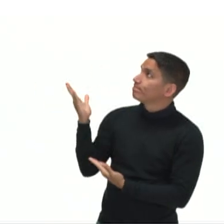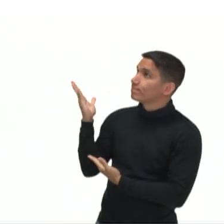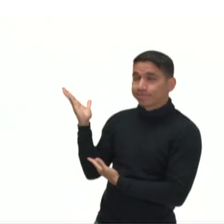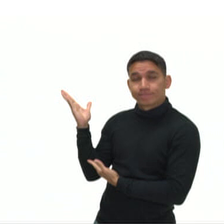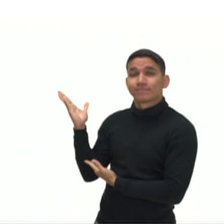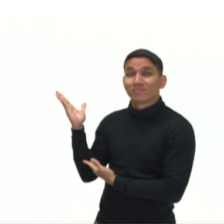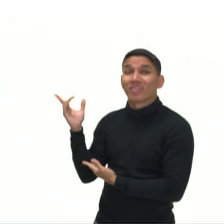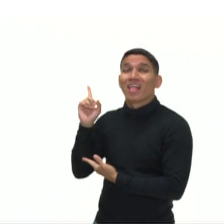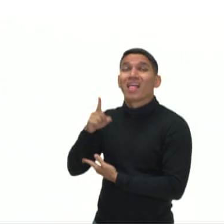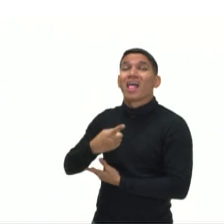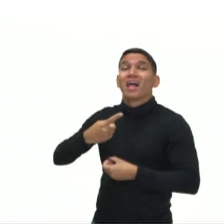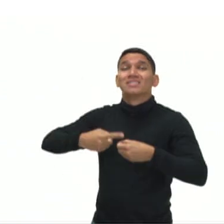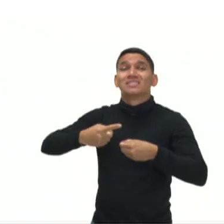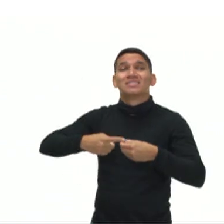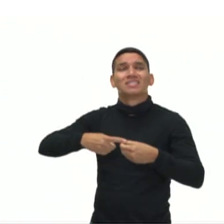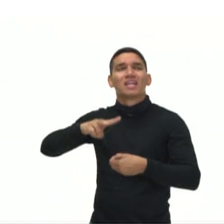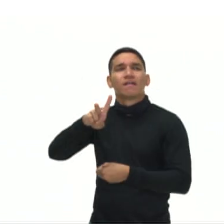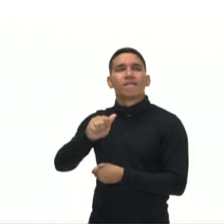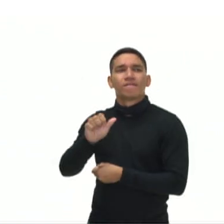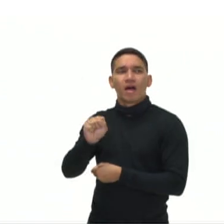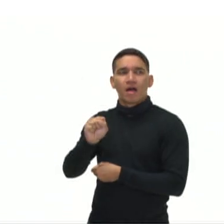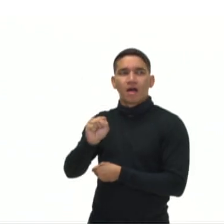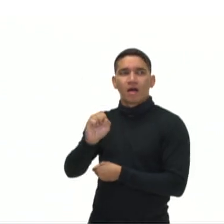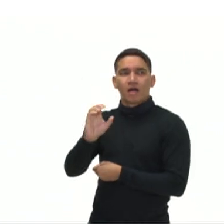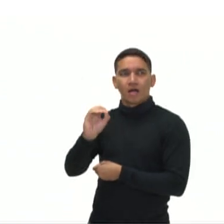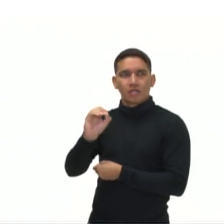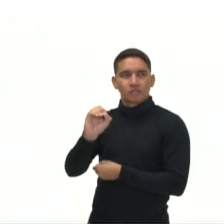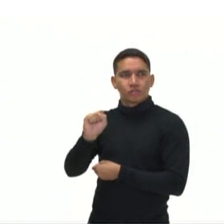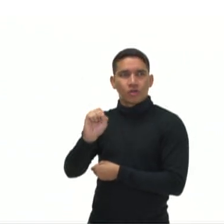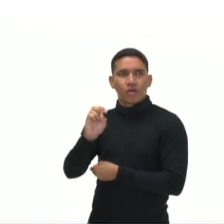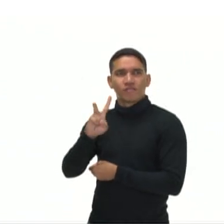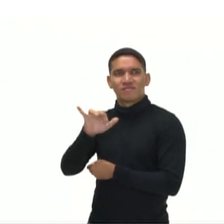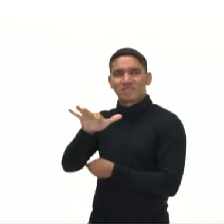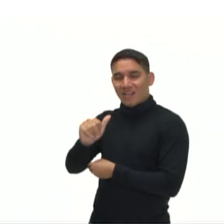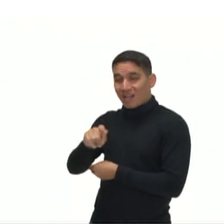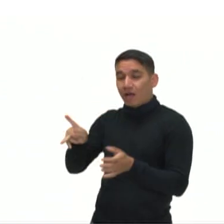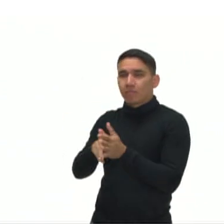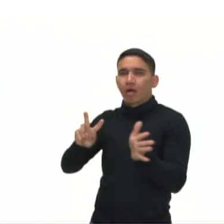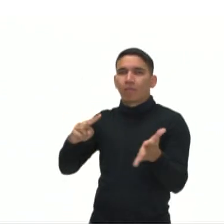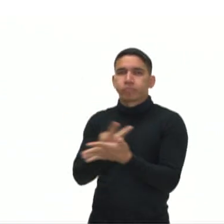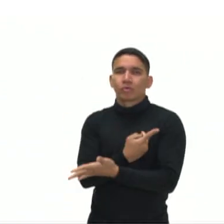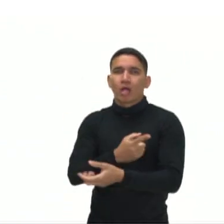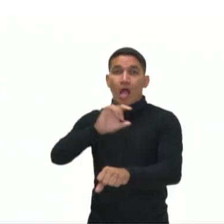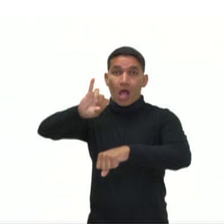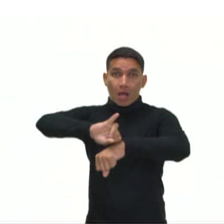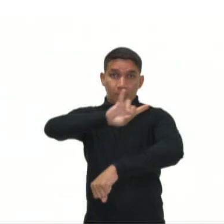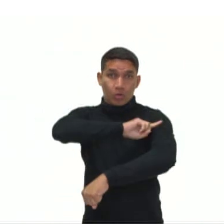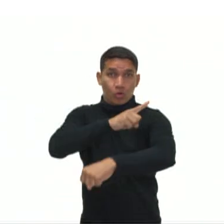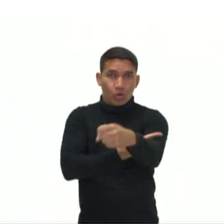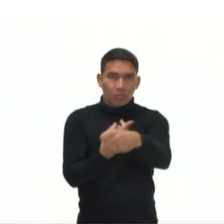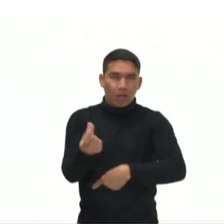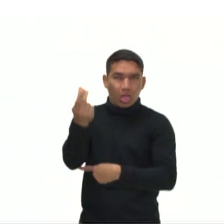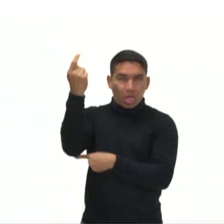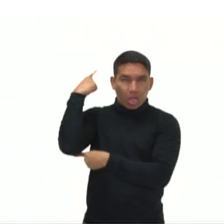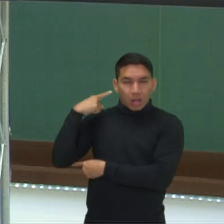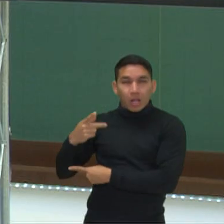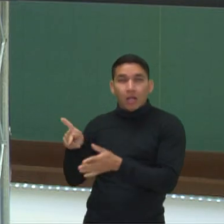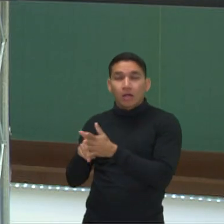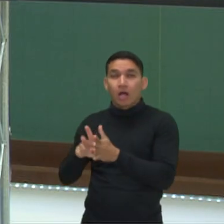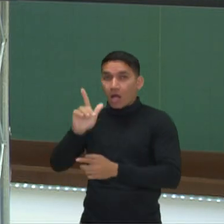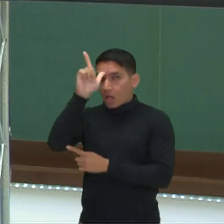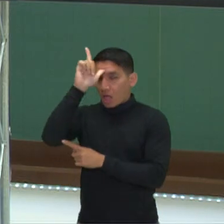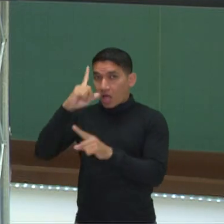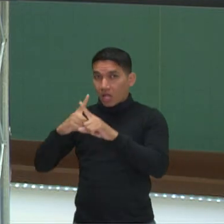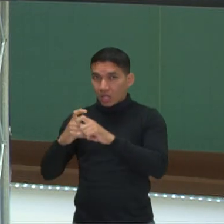imagem da cidade de Varsóvia, capital da Polônia, que foi destruída pelo cerco da Alemanha nazista lá no início da Primeira